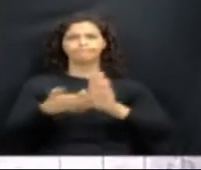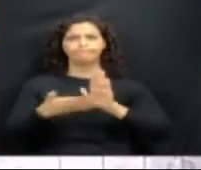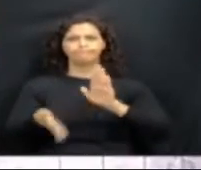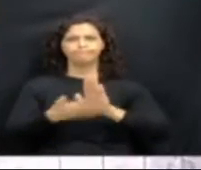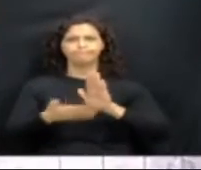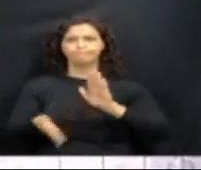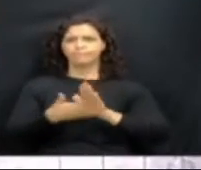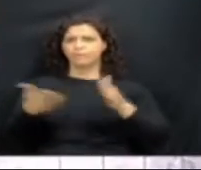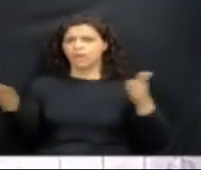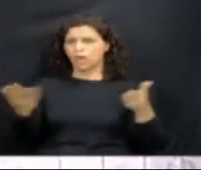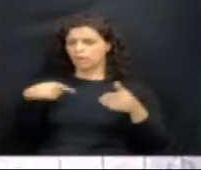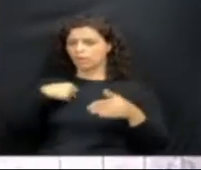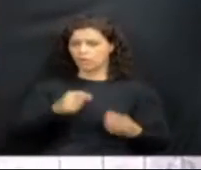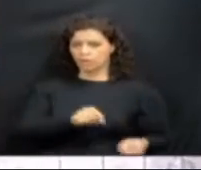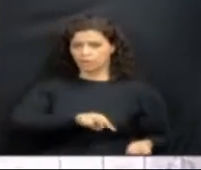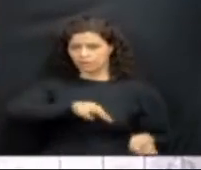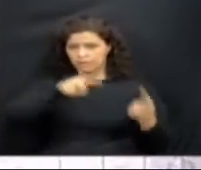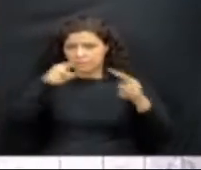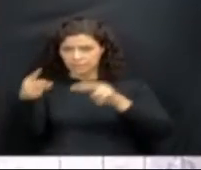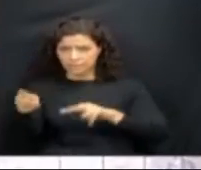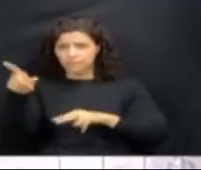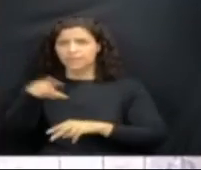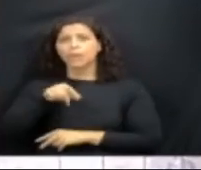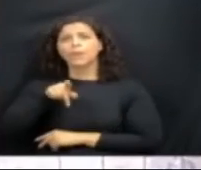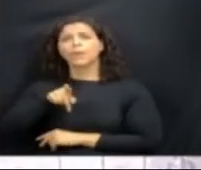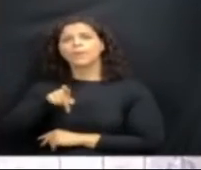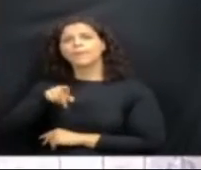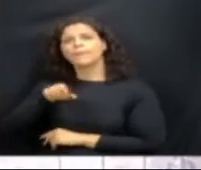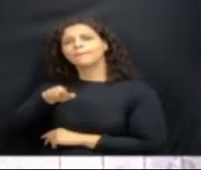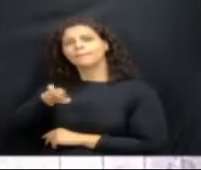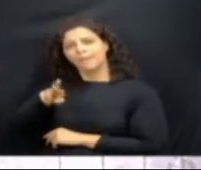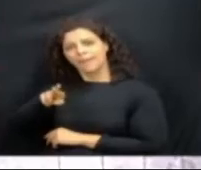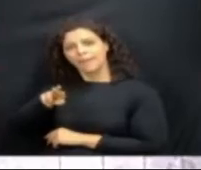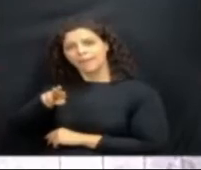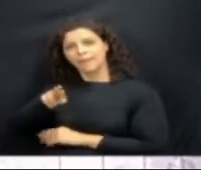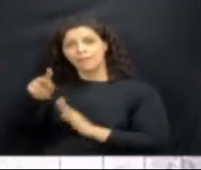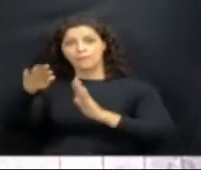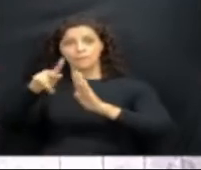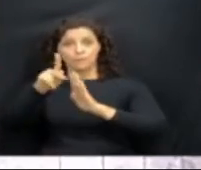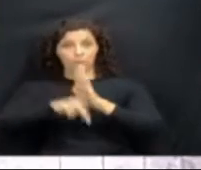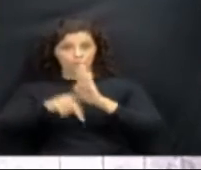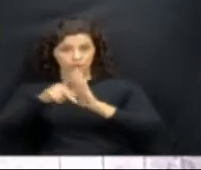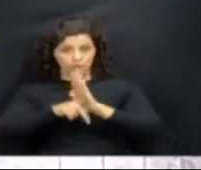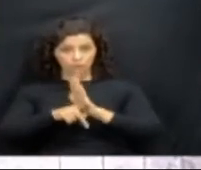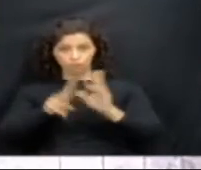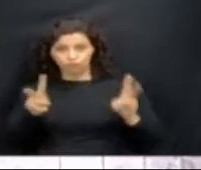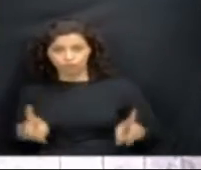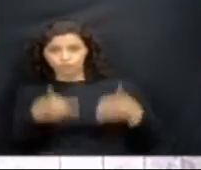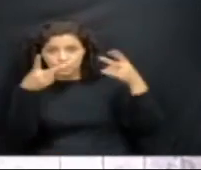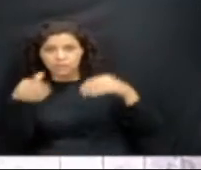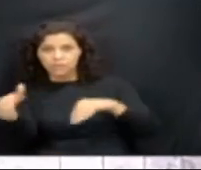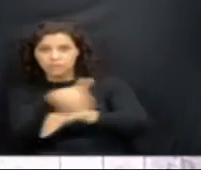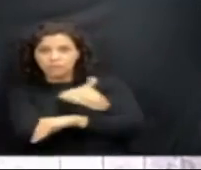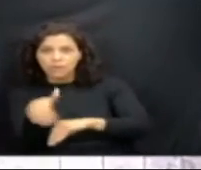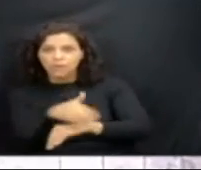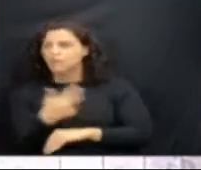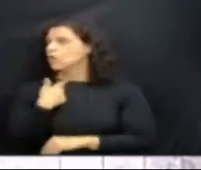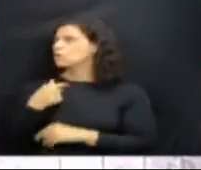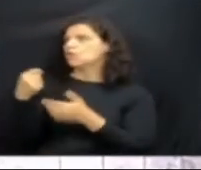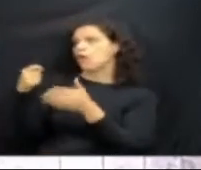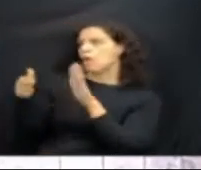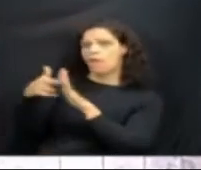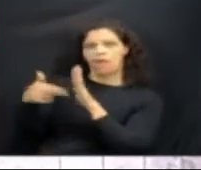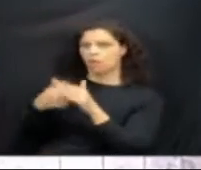cobrar que no ato da delegação tem o PER, que é o Programa de Exploração das Rodovias, deputada Mabel. Não pode cobrar. Não pode